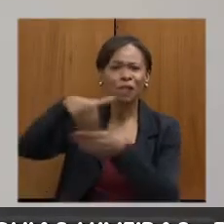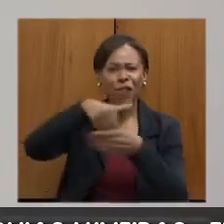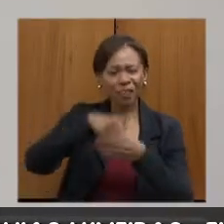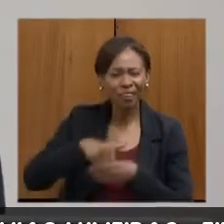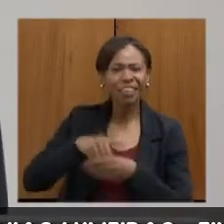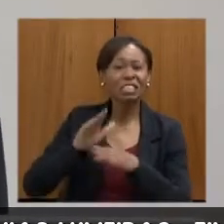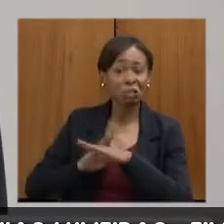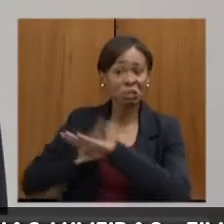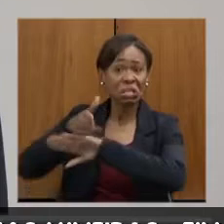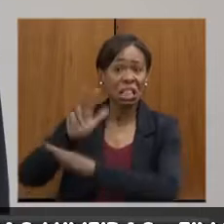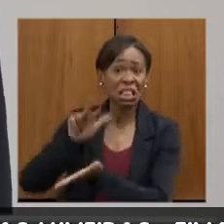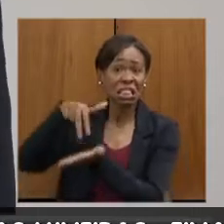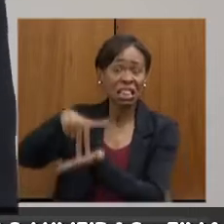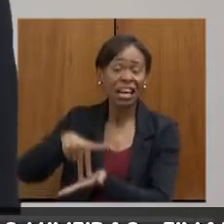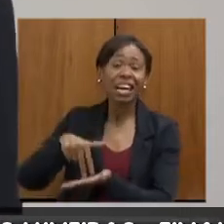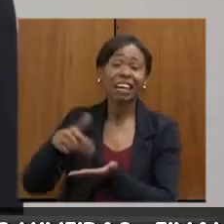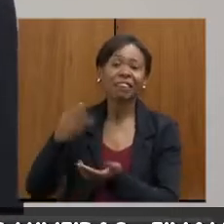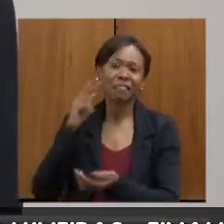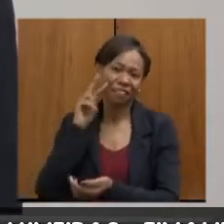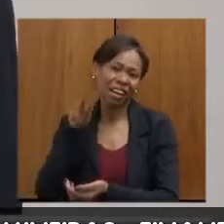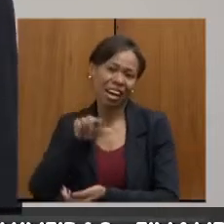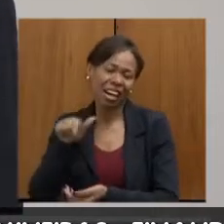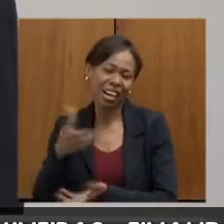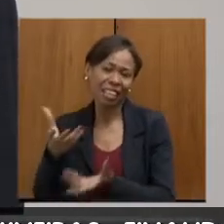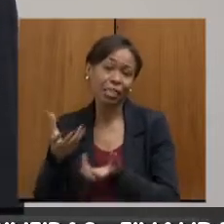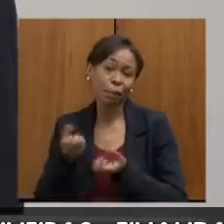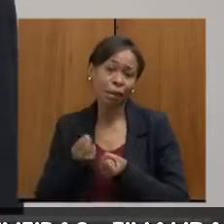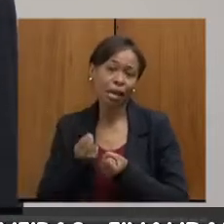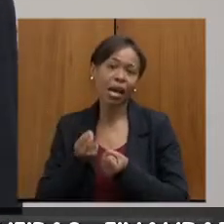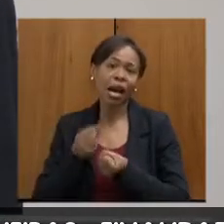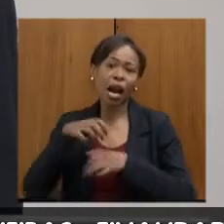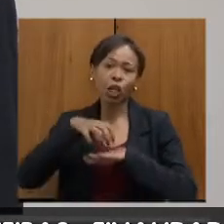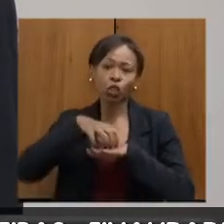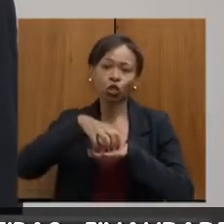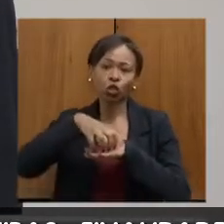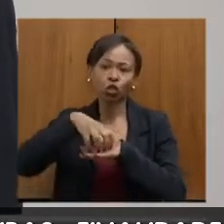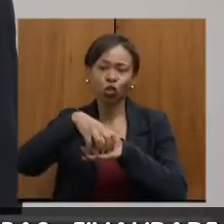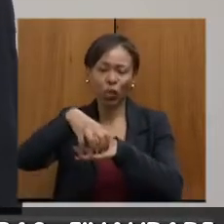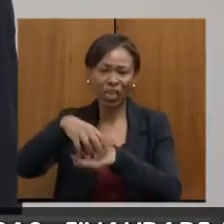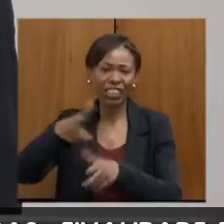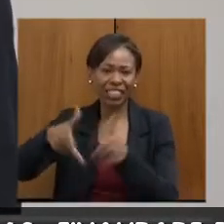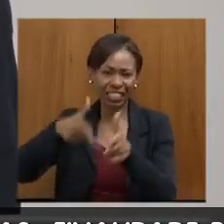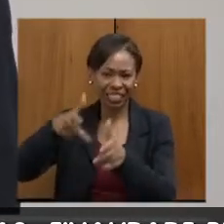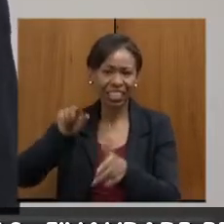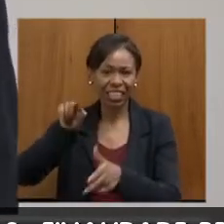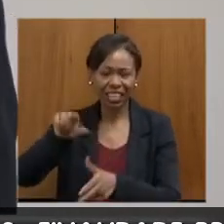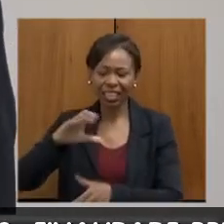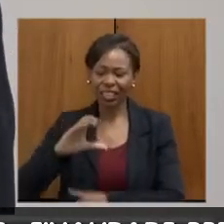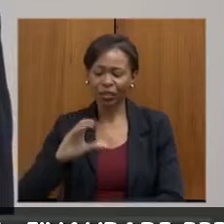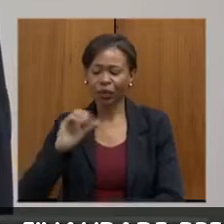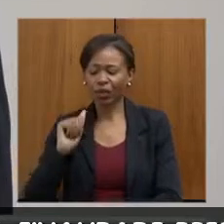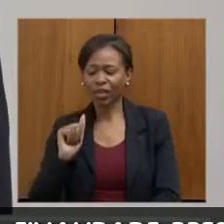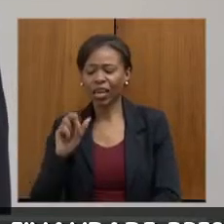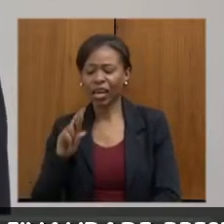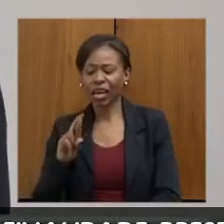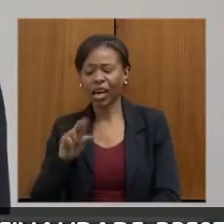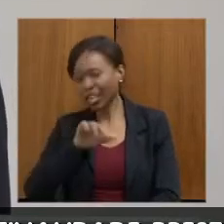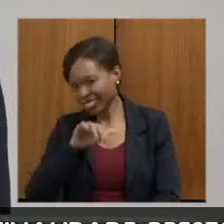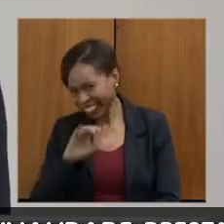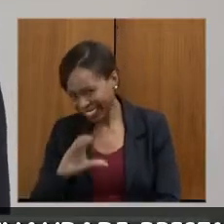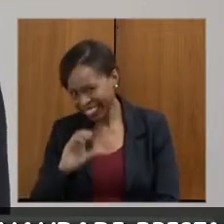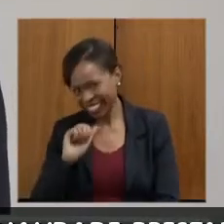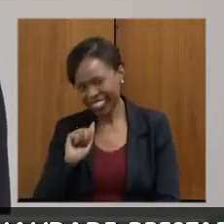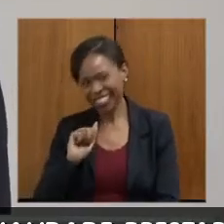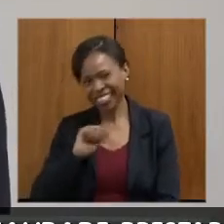as local o que o estado não é colocou lá em Cajuri vindo do SESC